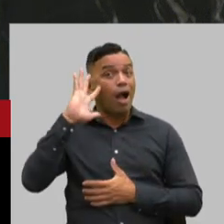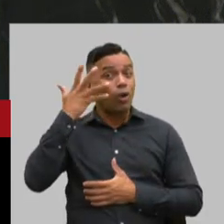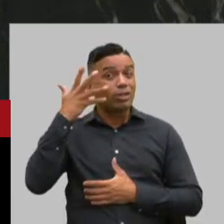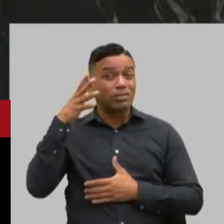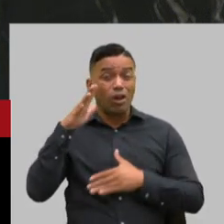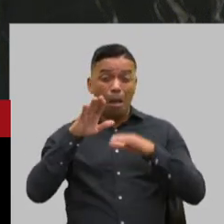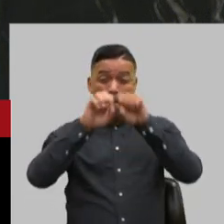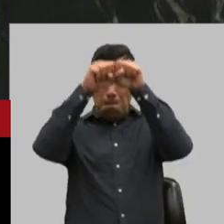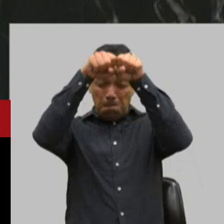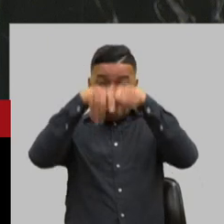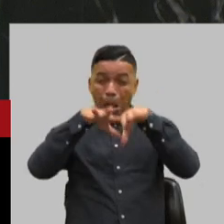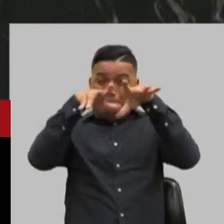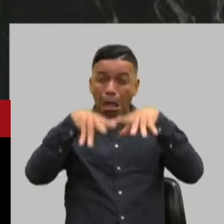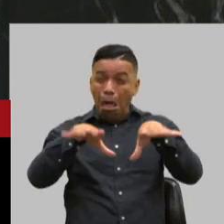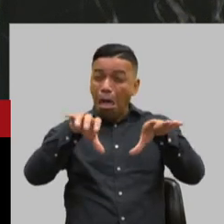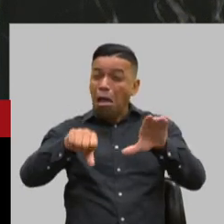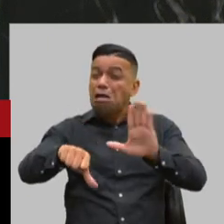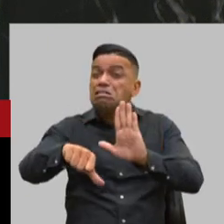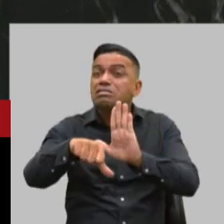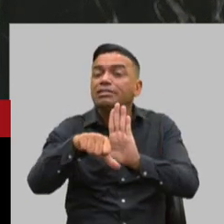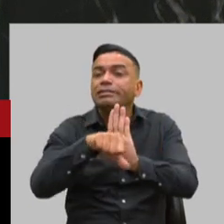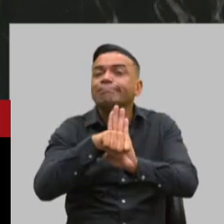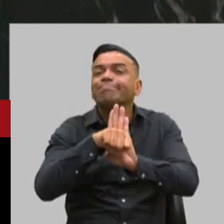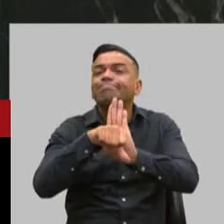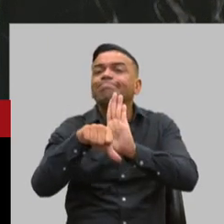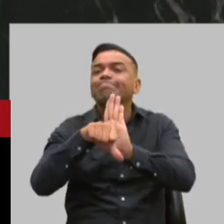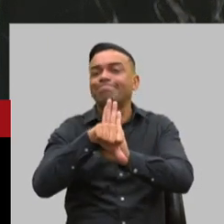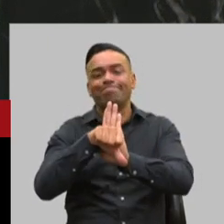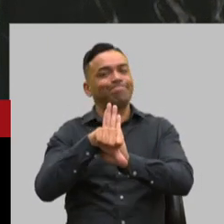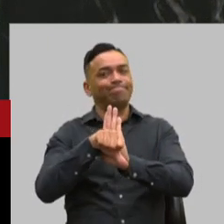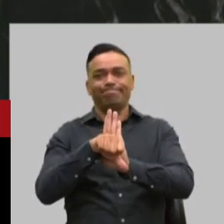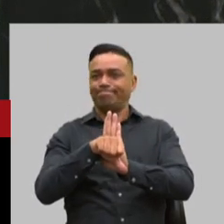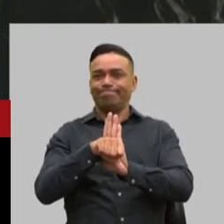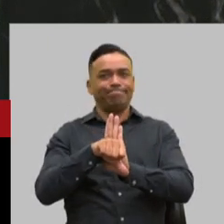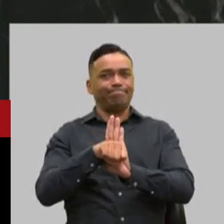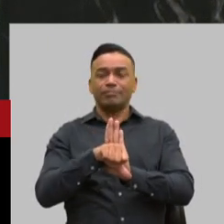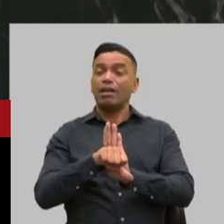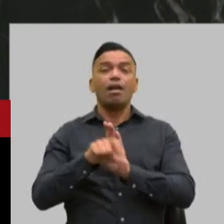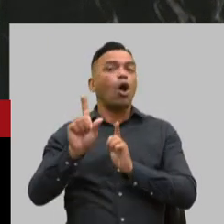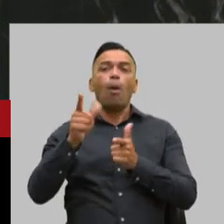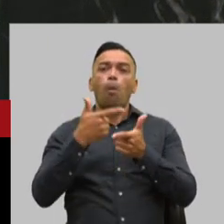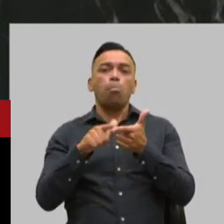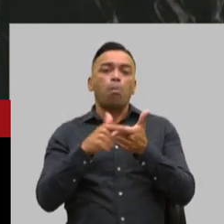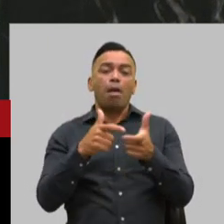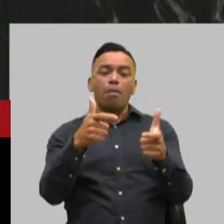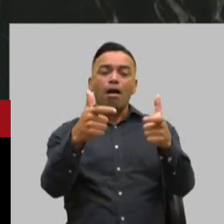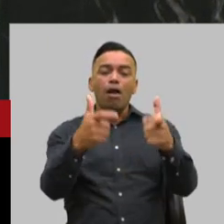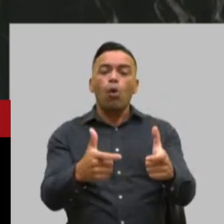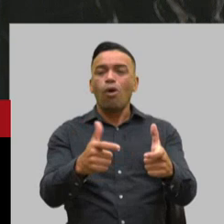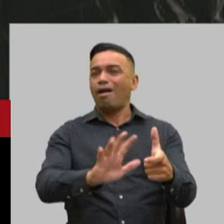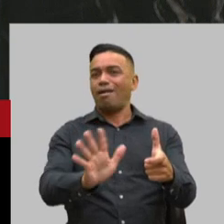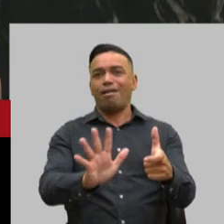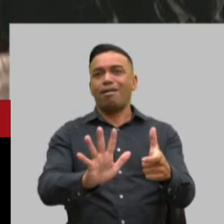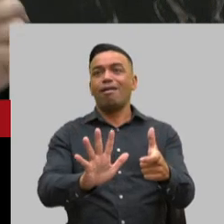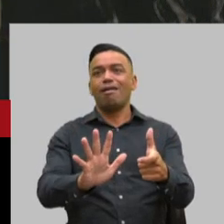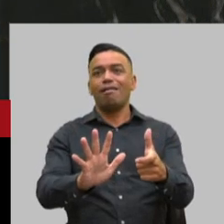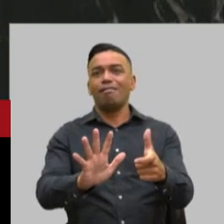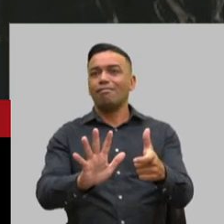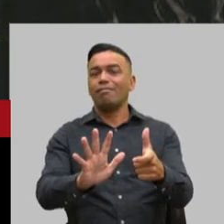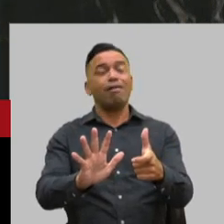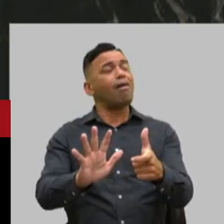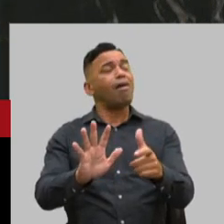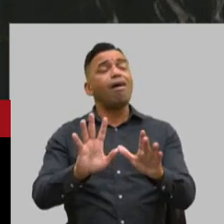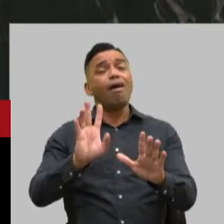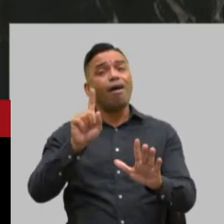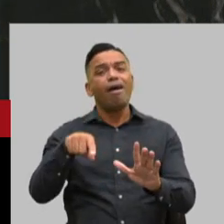crime, eu disse, não é um problema local. É a consequência de